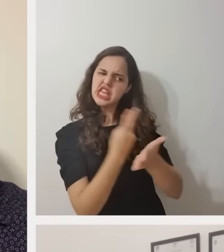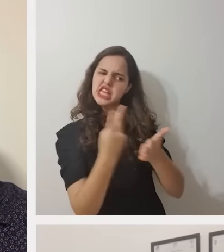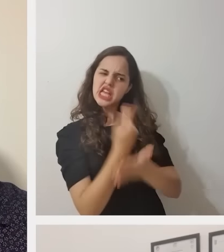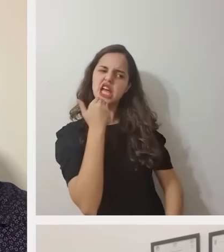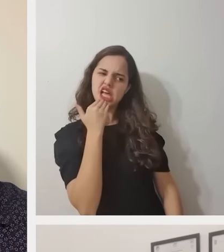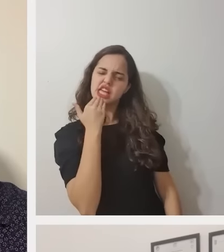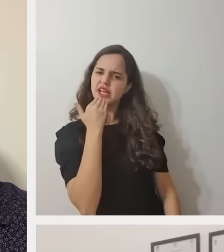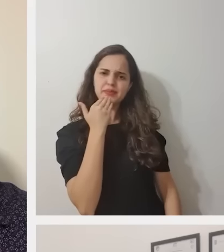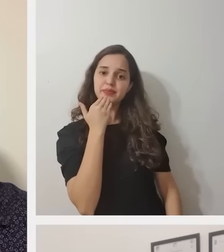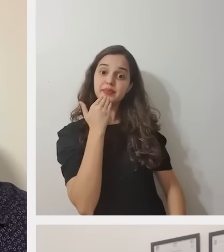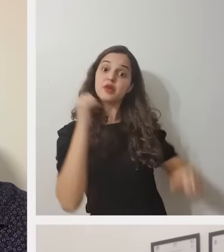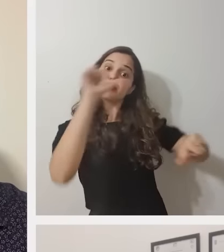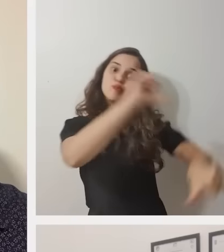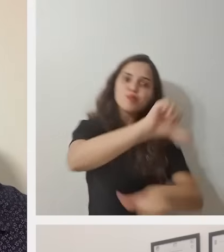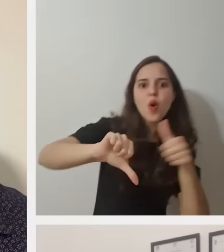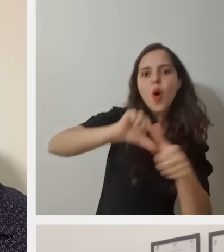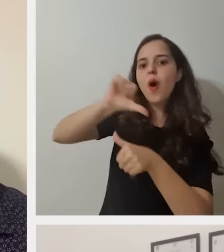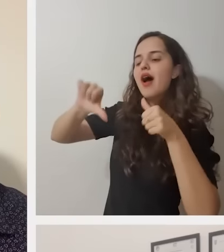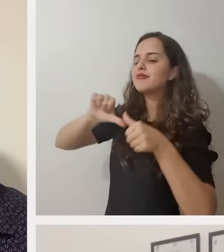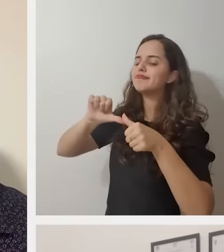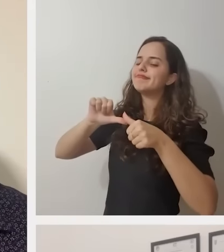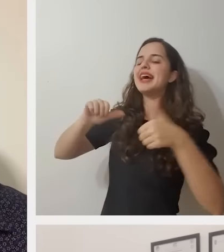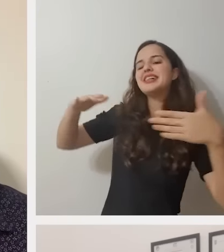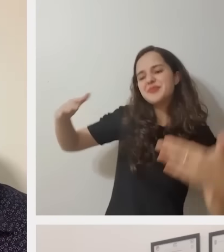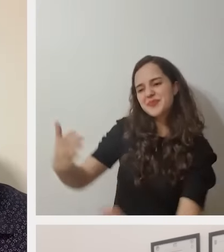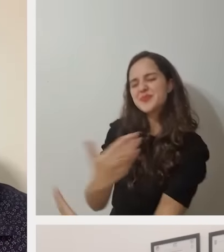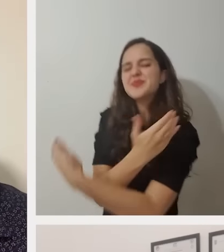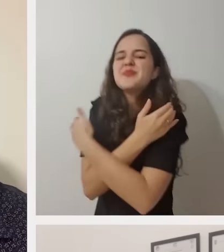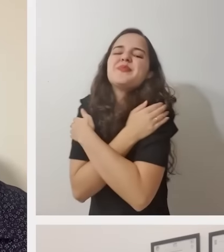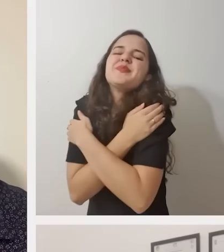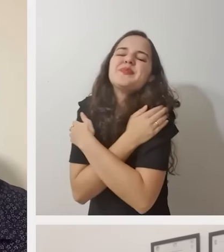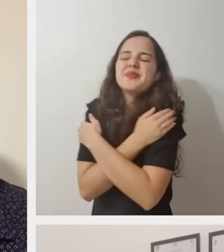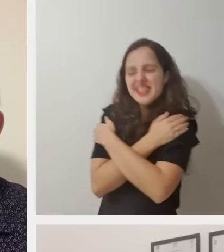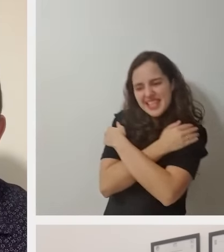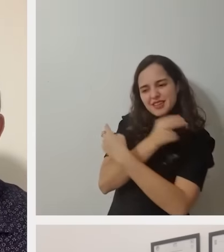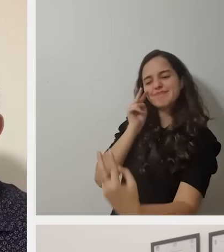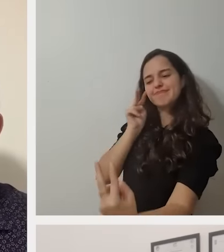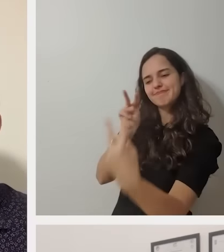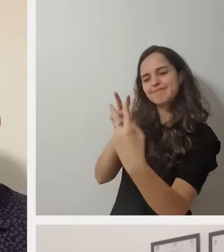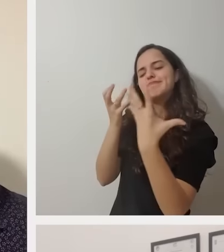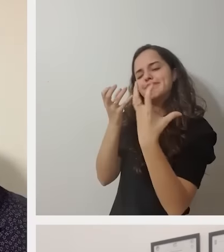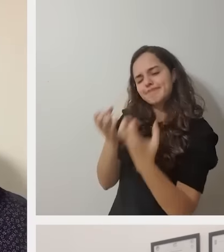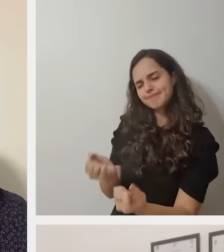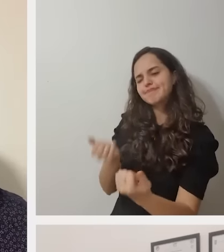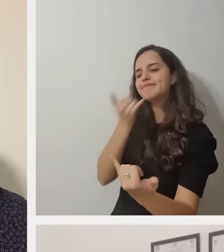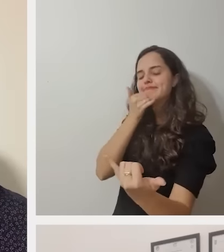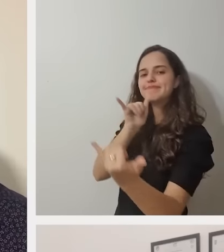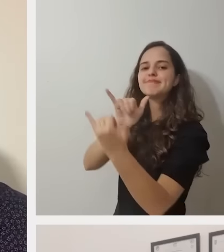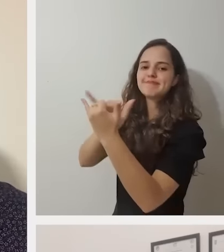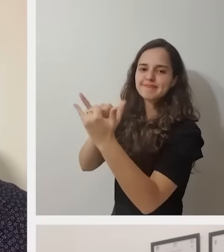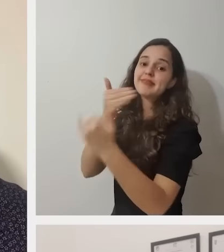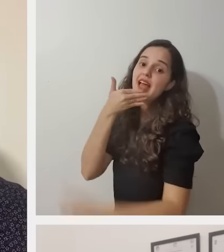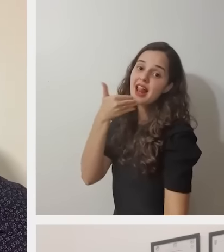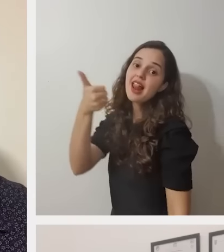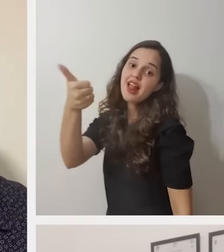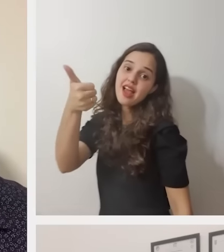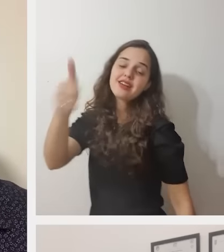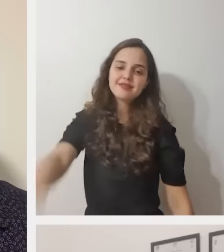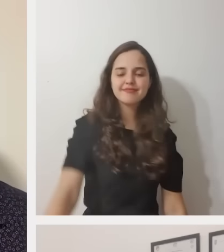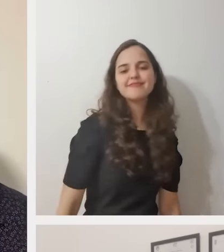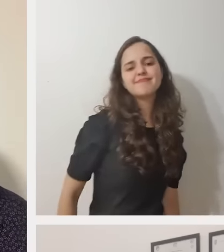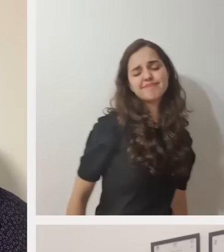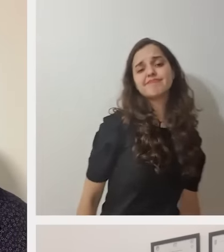estendidos mais abraços, mais olhares de aceitação. Se não mais tanto tempo, se não mais tanto